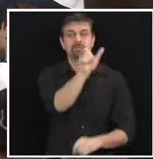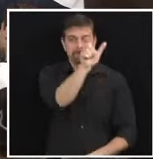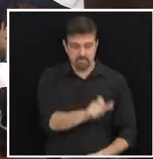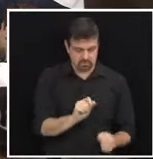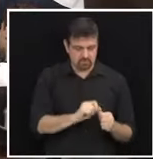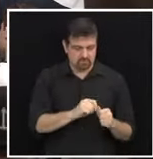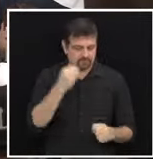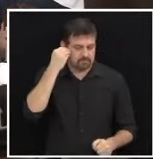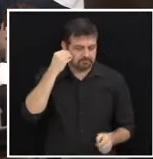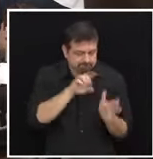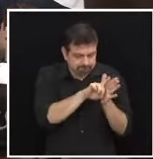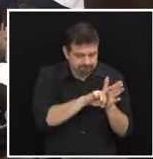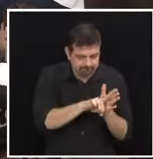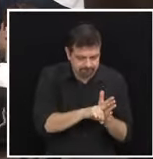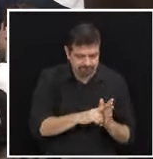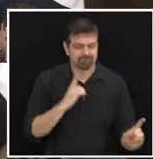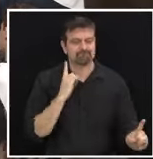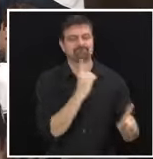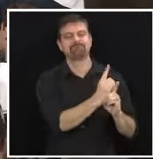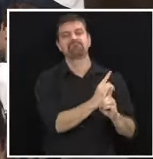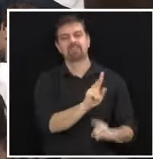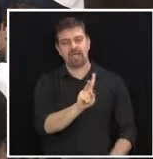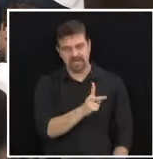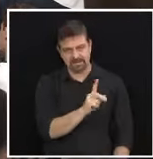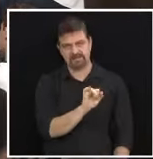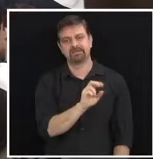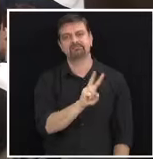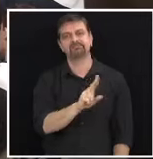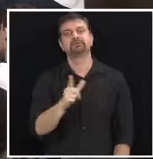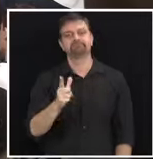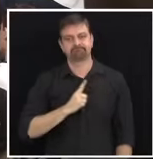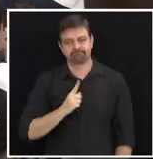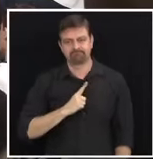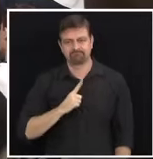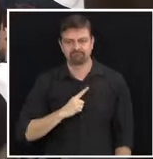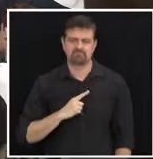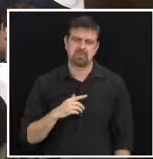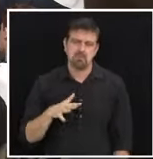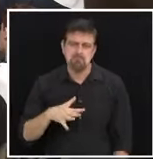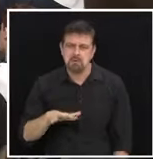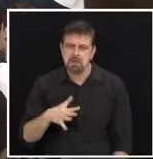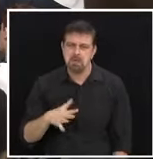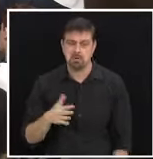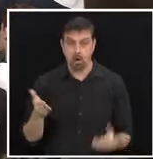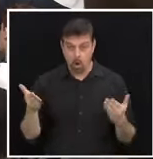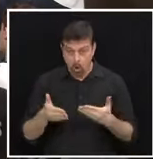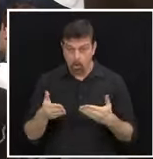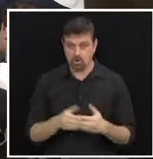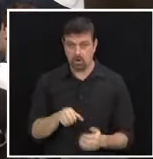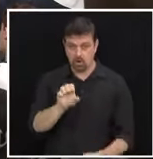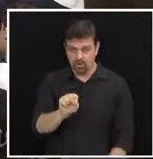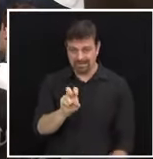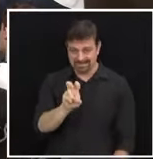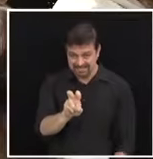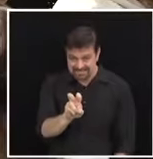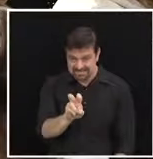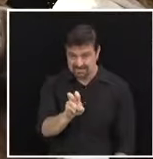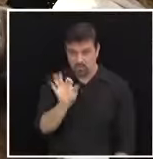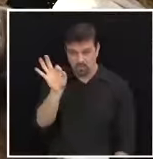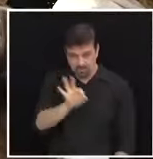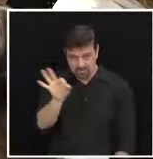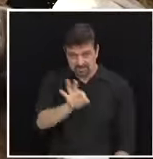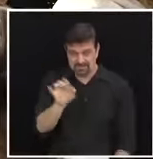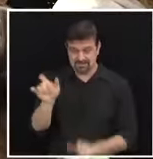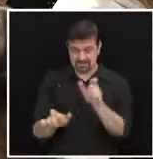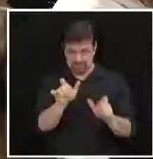rua, que nós não encontramos casos reagentes. Vamos colocar aí que, pelo menos hoje, 85% dos casos que a